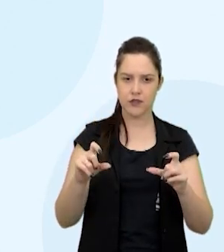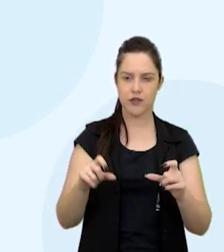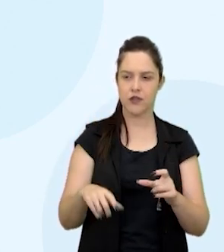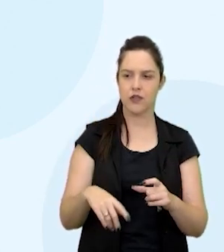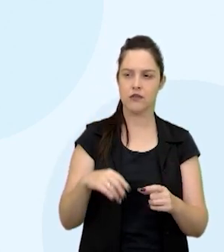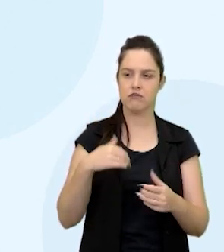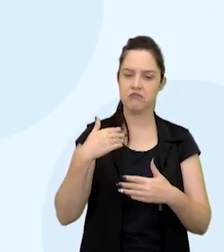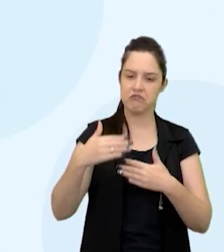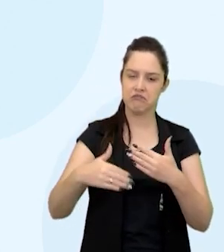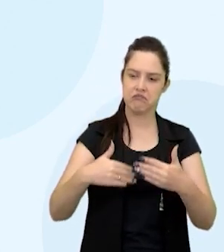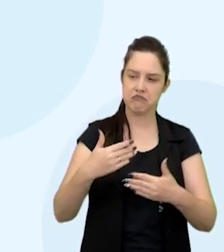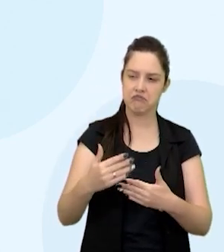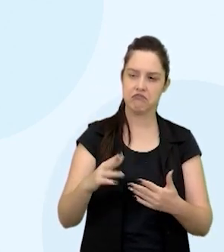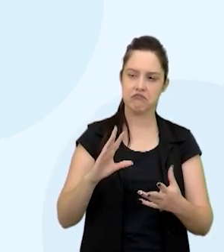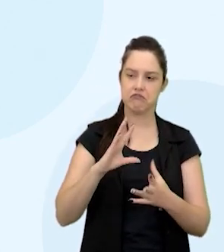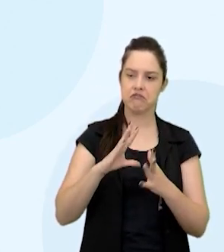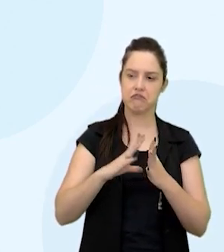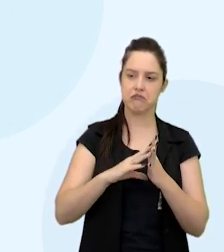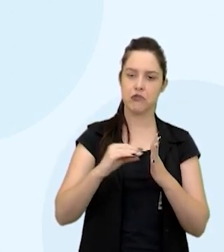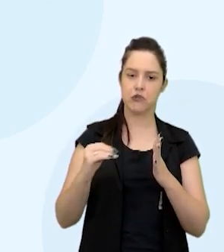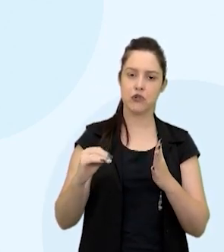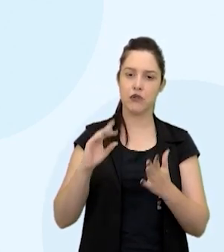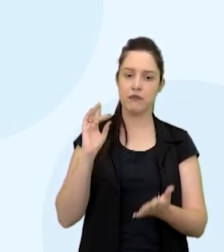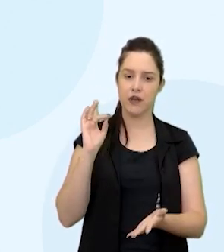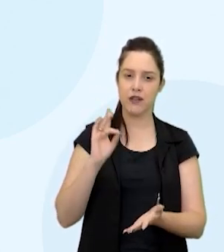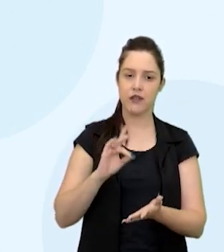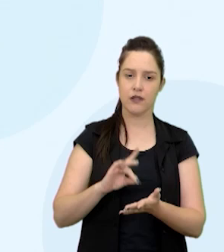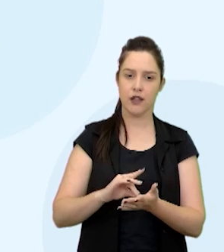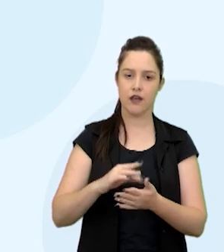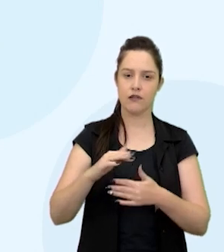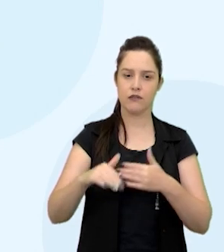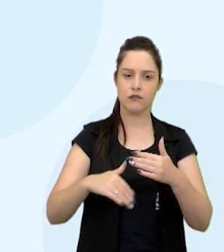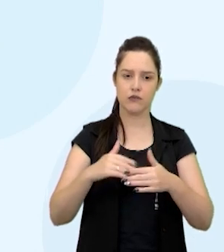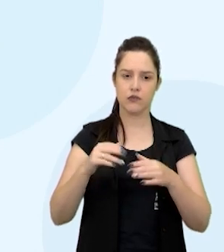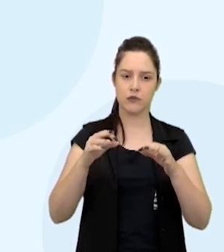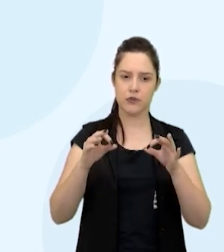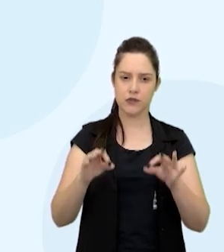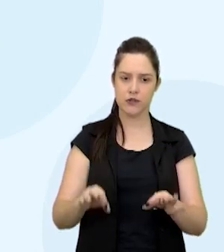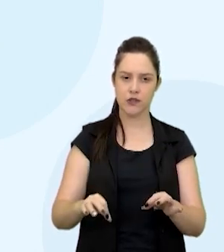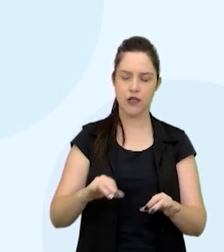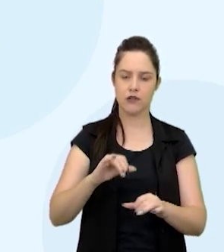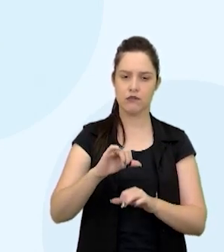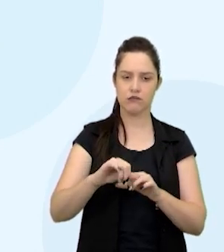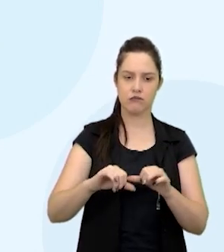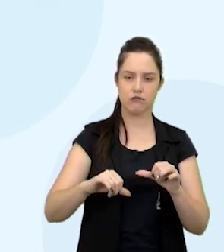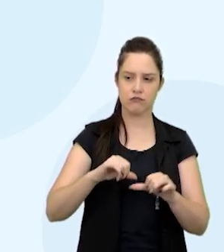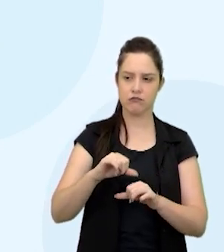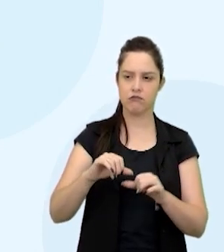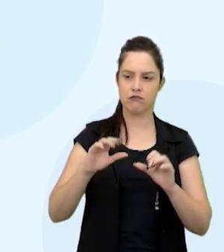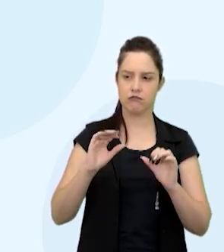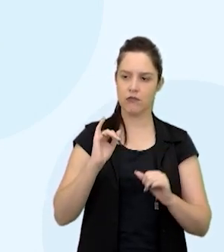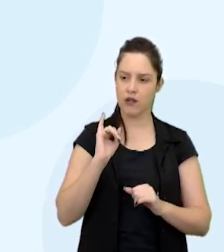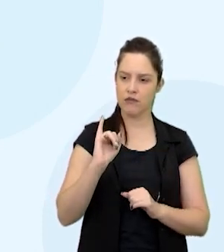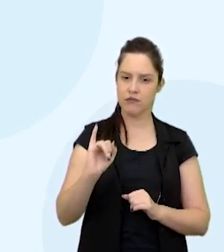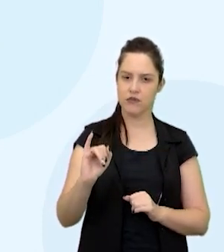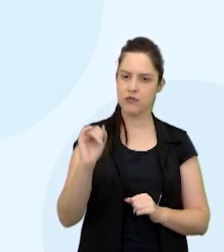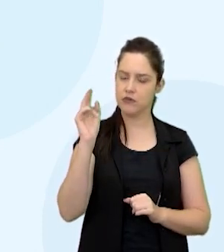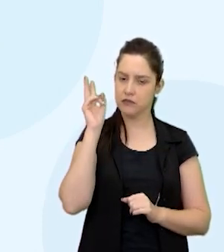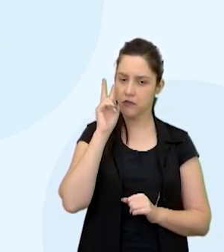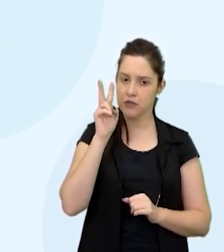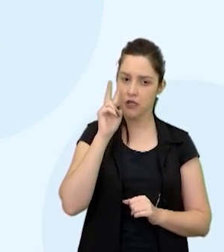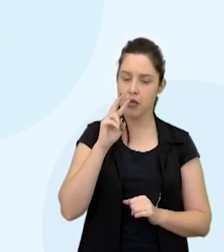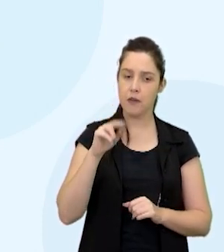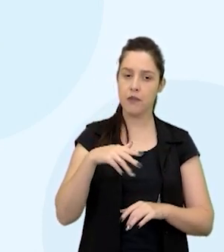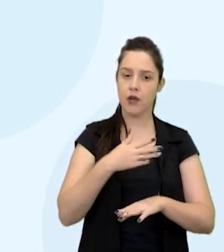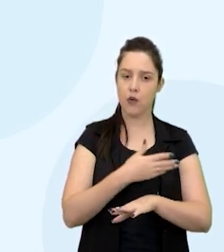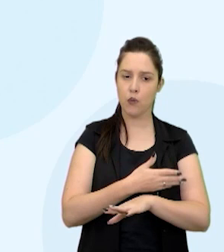a cópia fiel ou a reprodução exata da realidade para se tornar uma forma de contar uma história. O ato fotográfico em